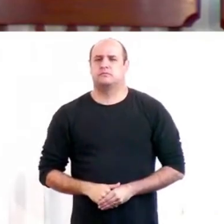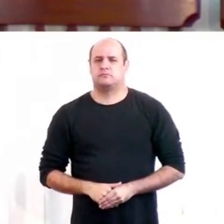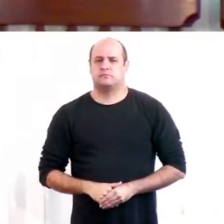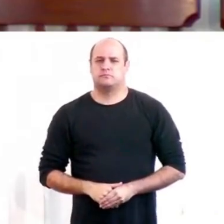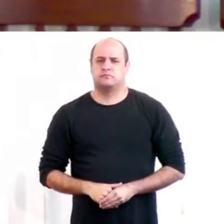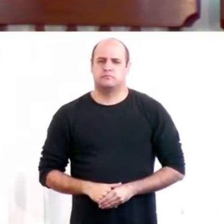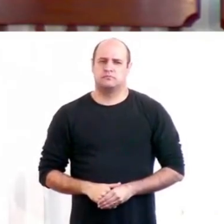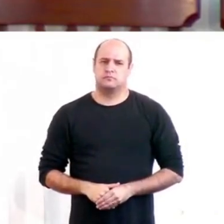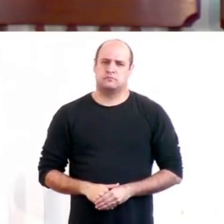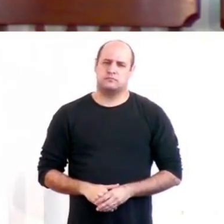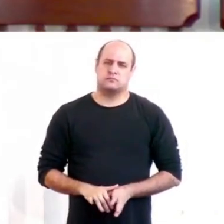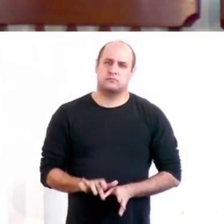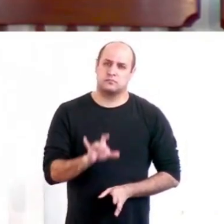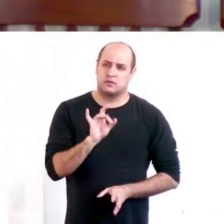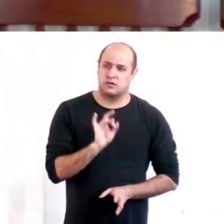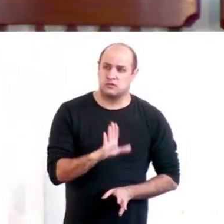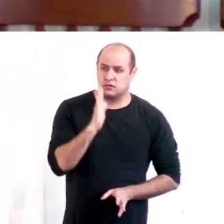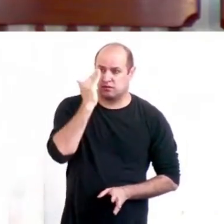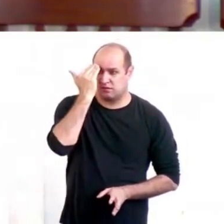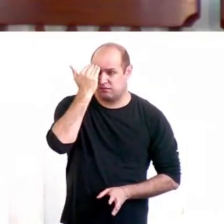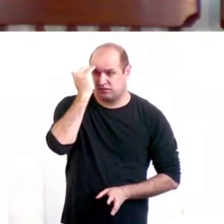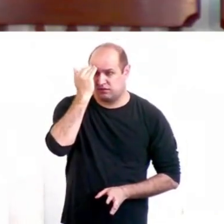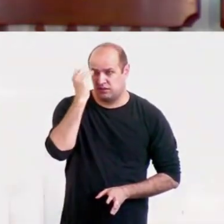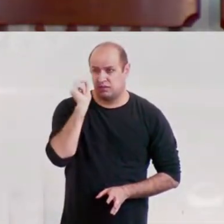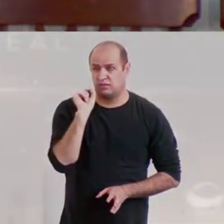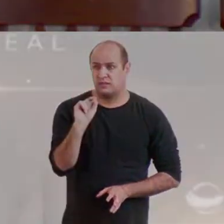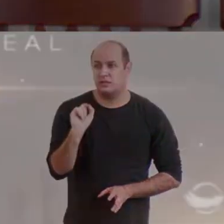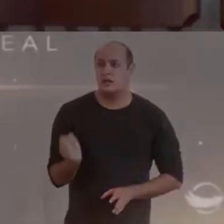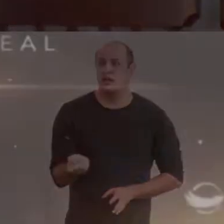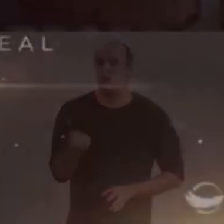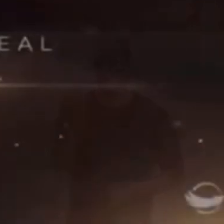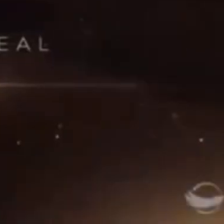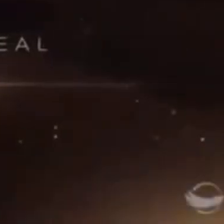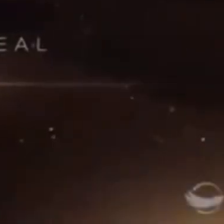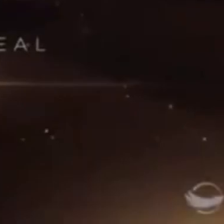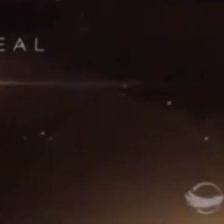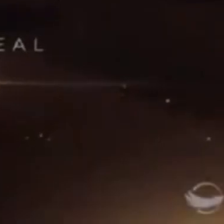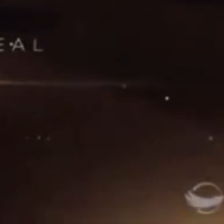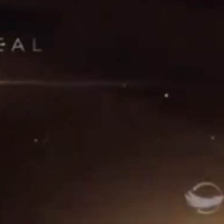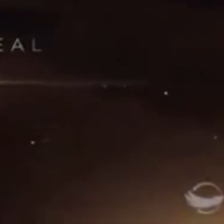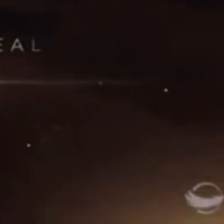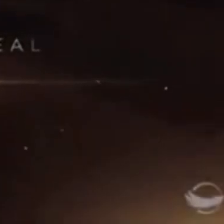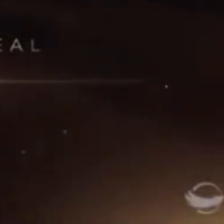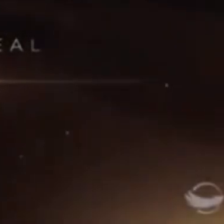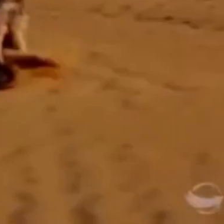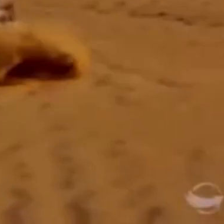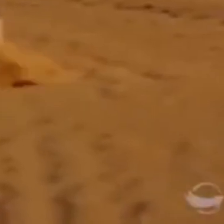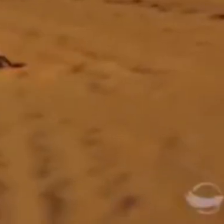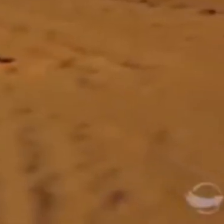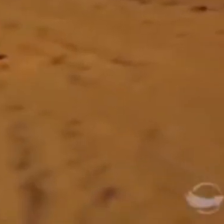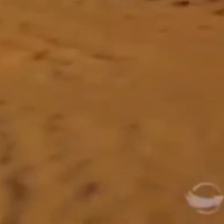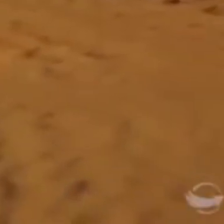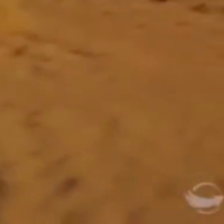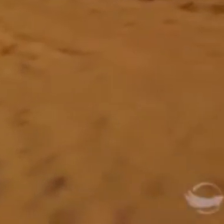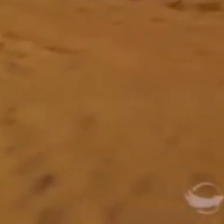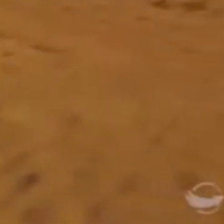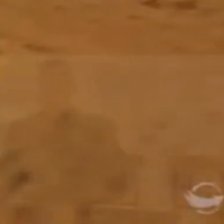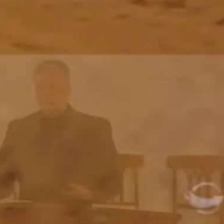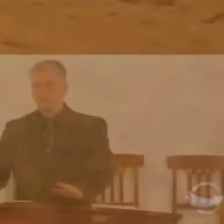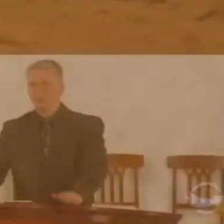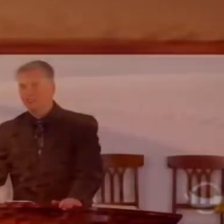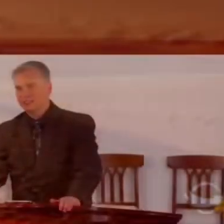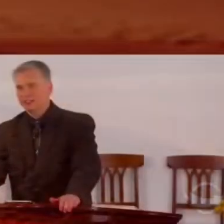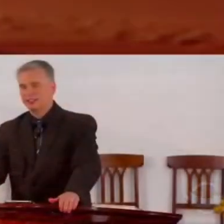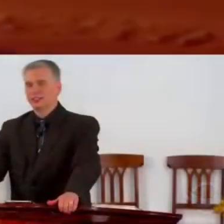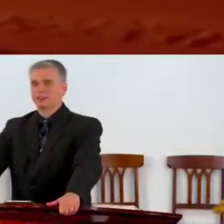só para você entender um pouquinho do que aconteceu. É um vídeo bem curto, mas é para